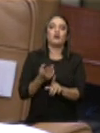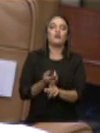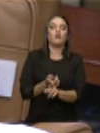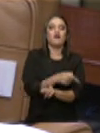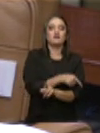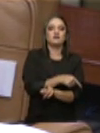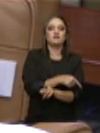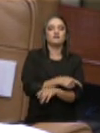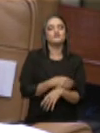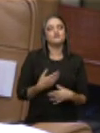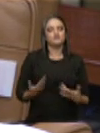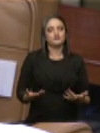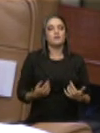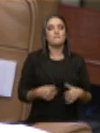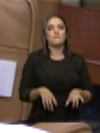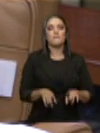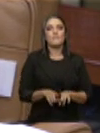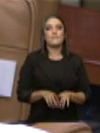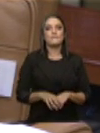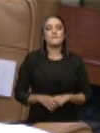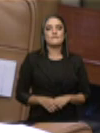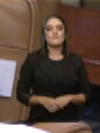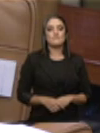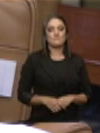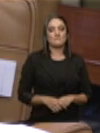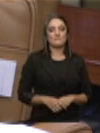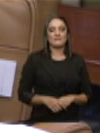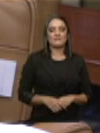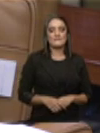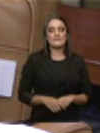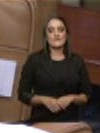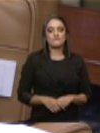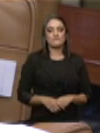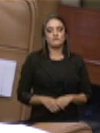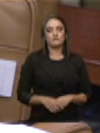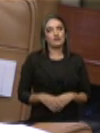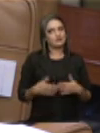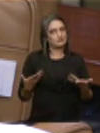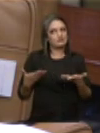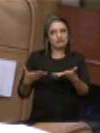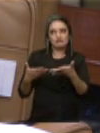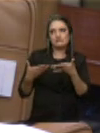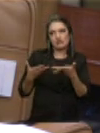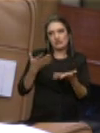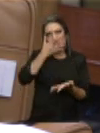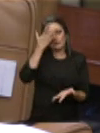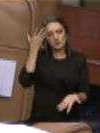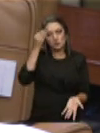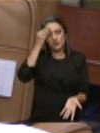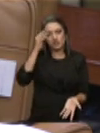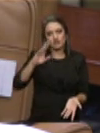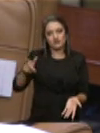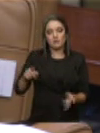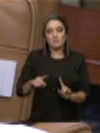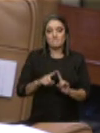breve, senhora presidente, é, com todas as vênias da compreensão em sentido diverso,